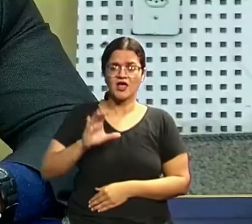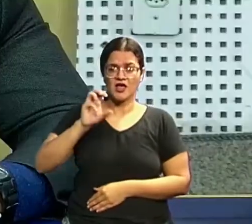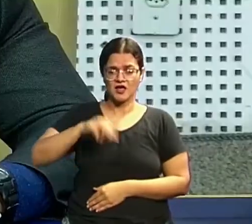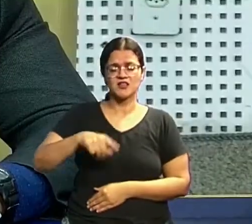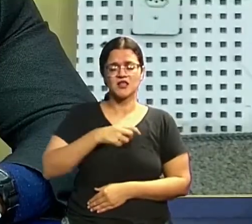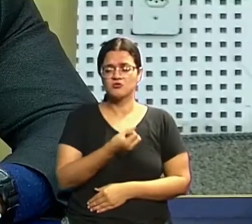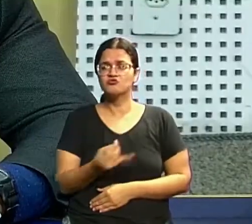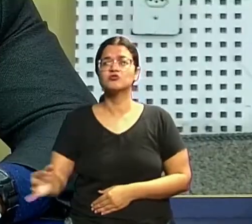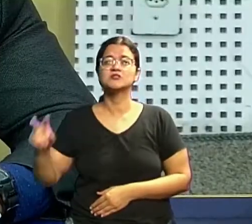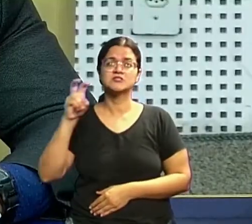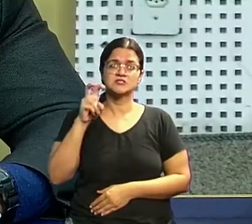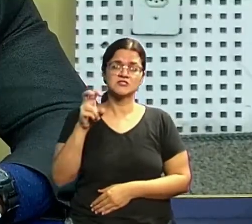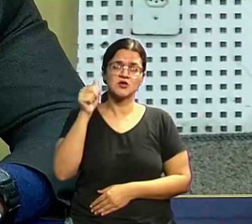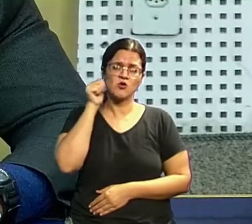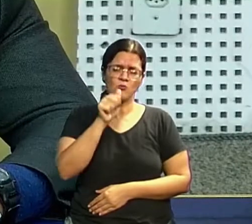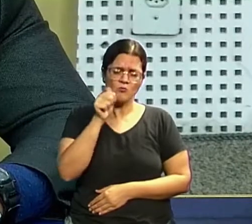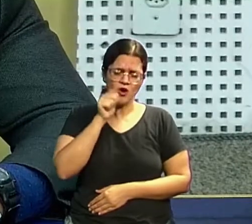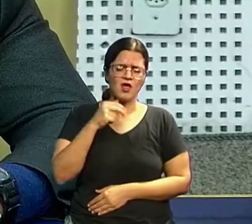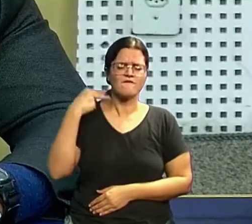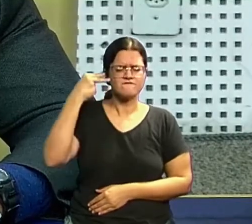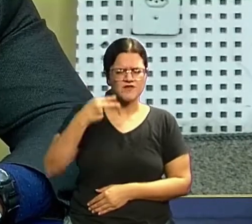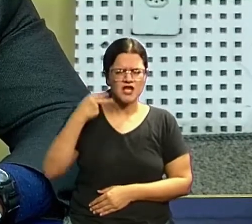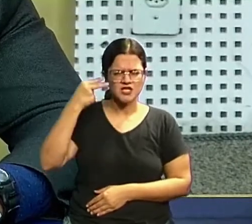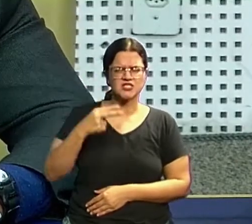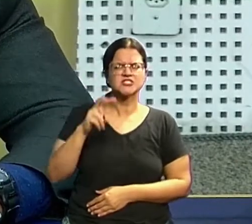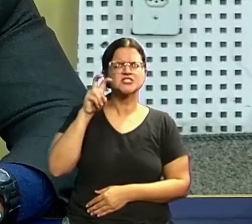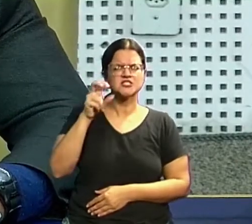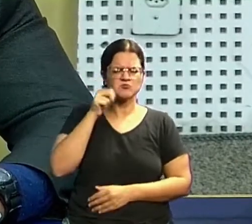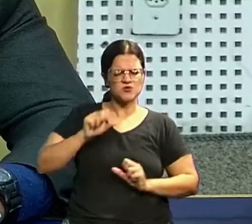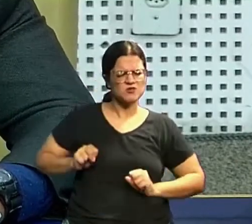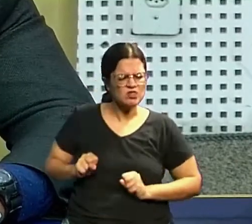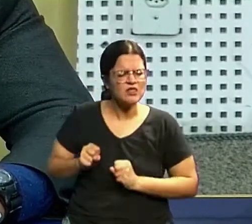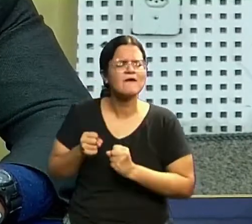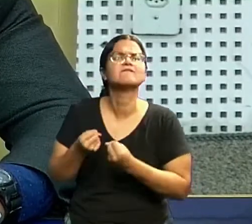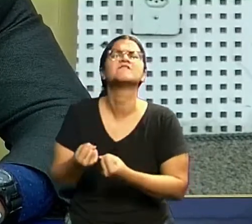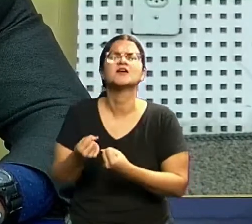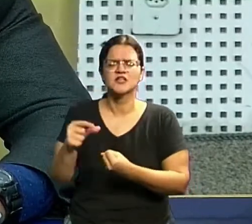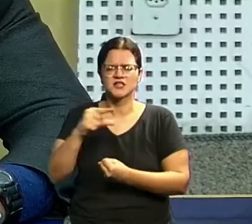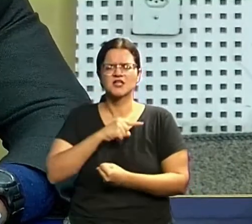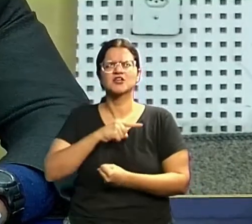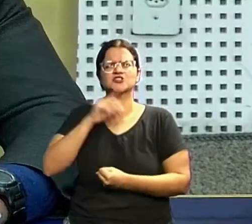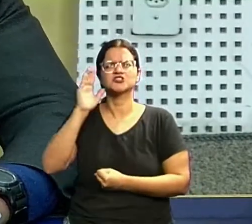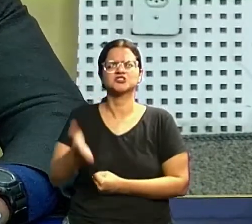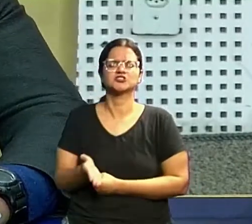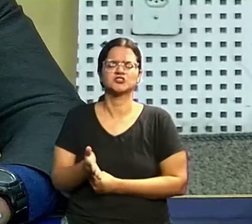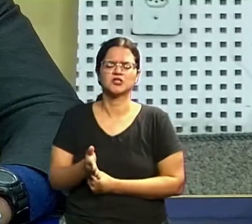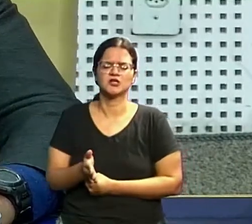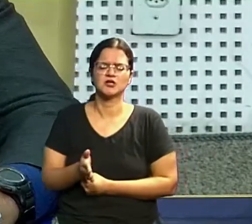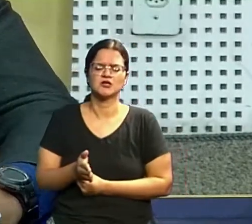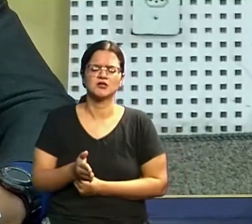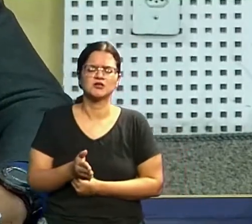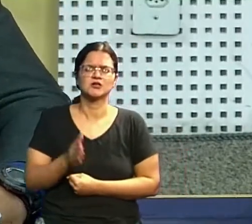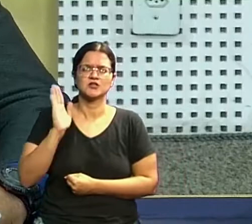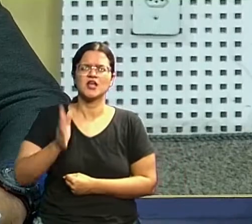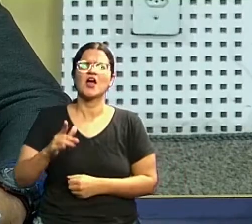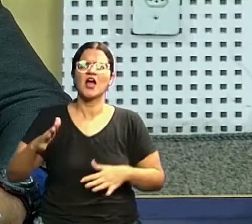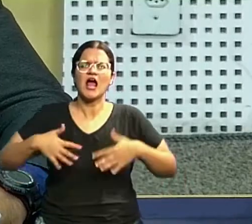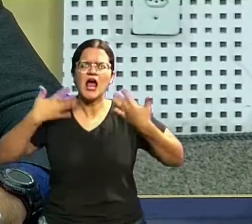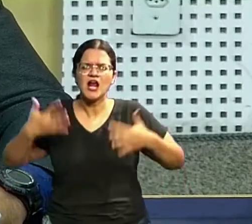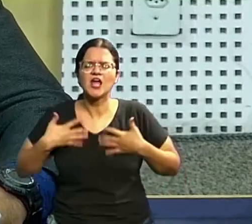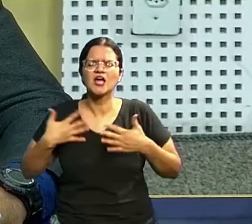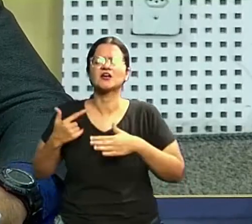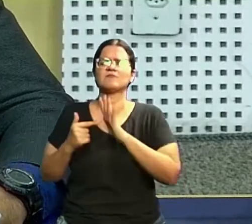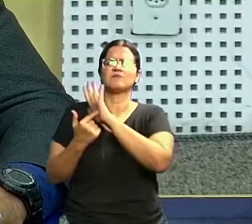vereador Clécio, 5 guerreiras, 5 defensoras, que tiveram a alegria e a